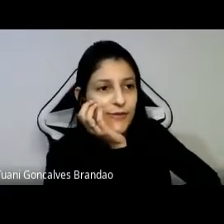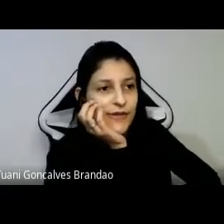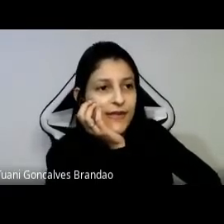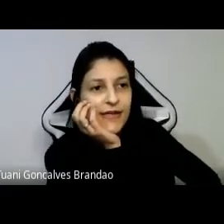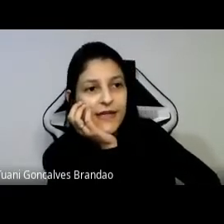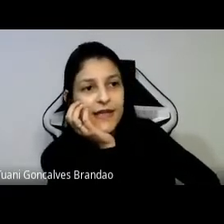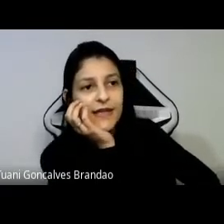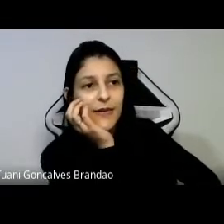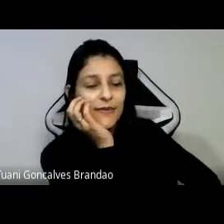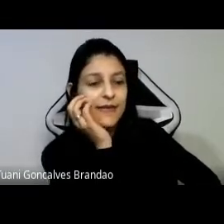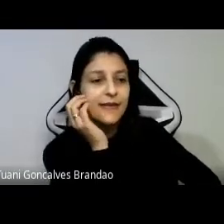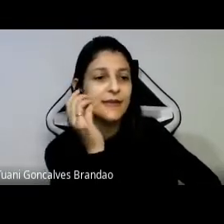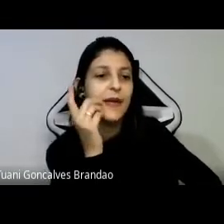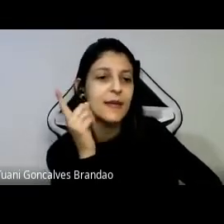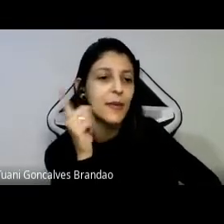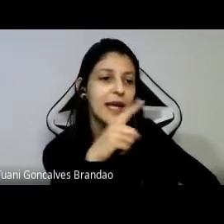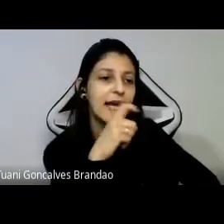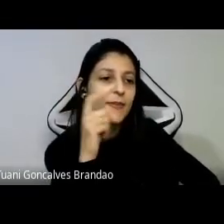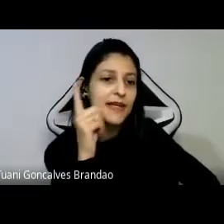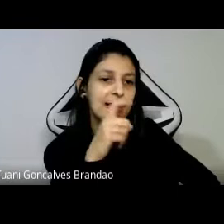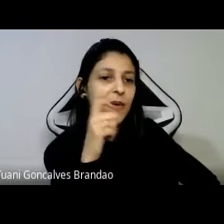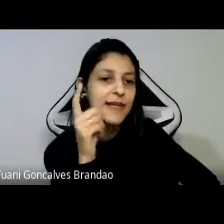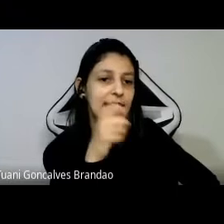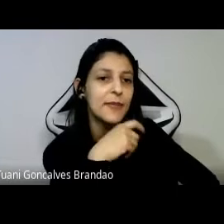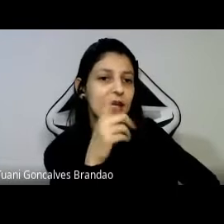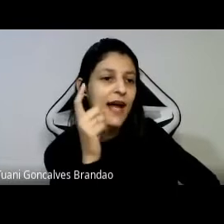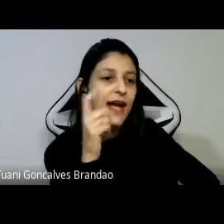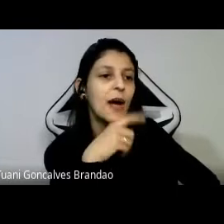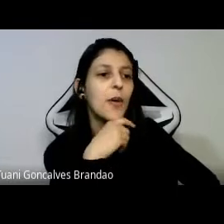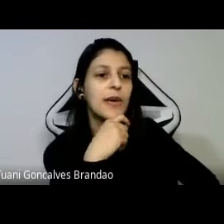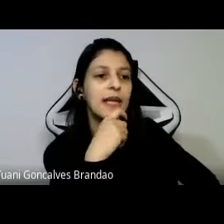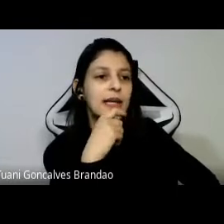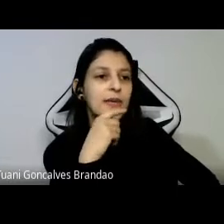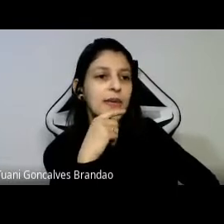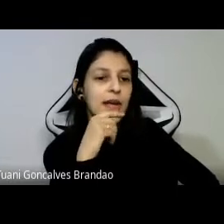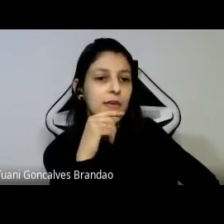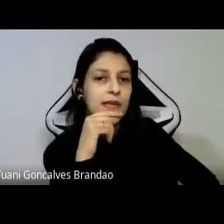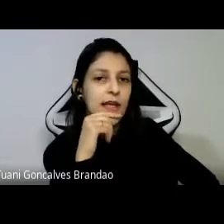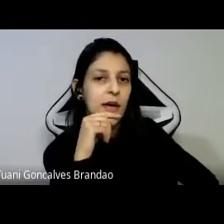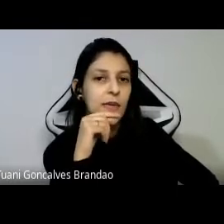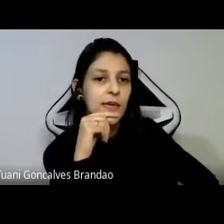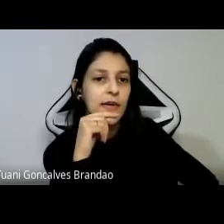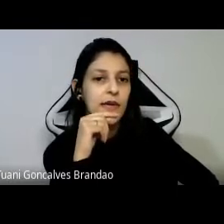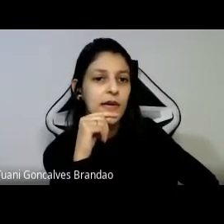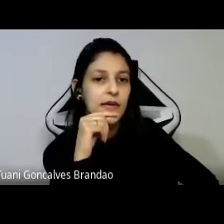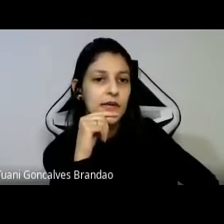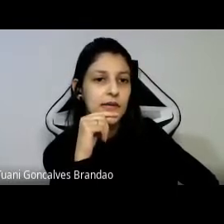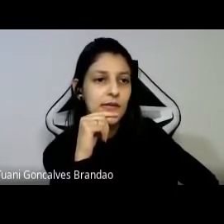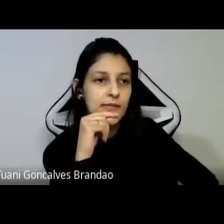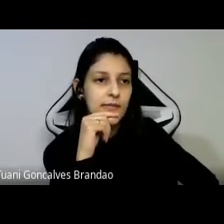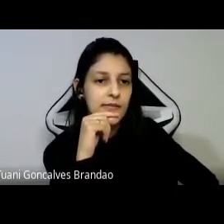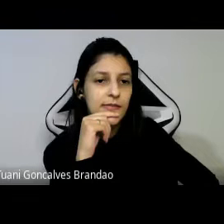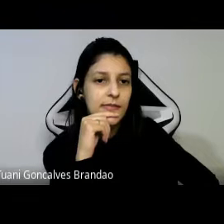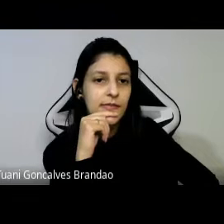disso. Então, vocês percebam que a expressão ela sempre está acompanhando, né, o sinal.